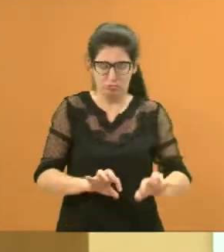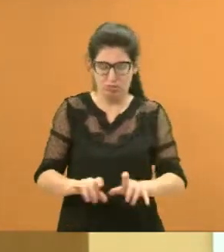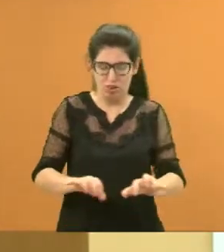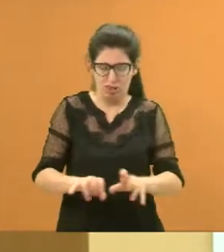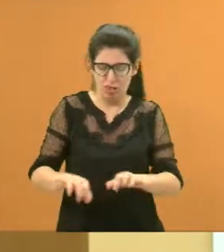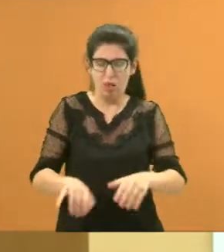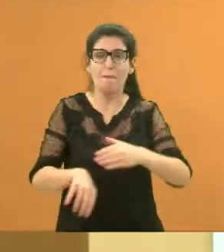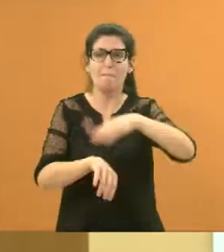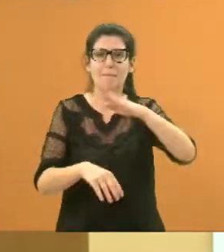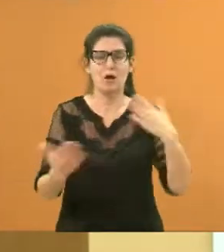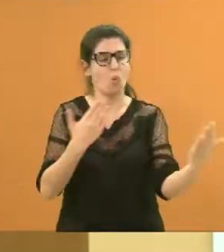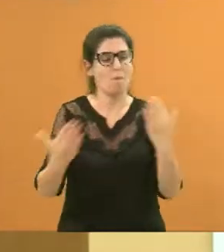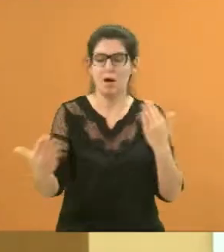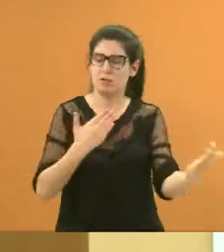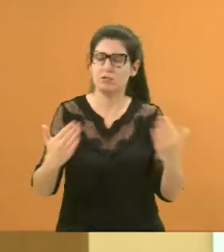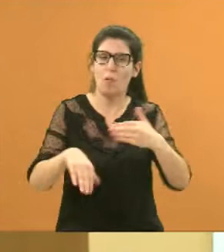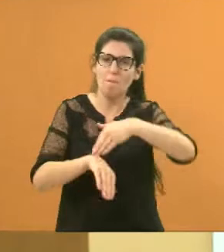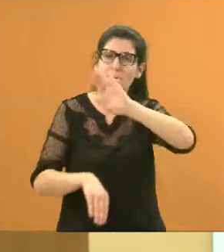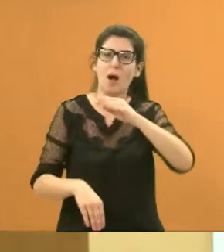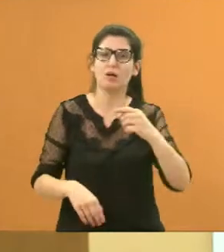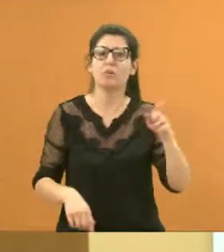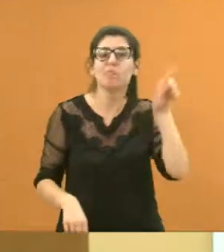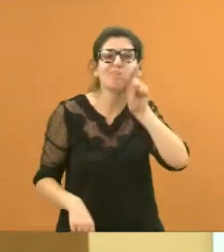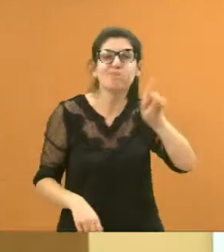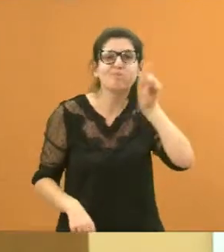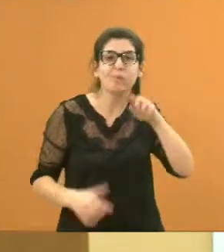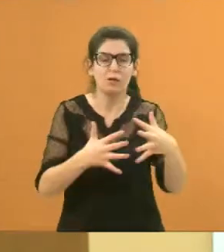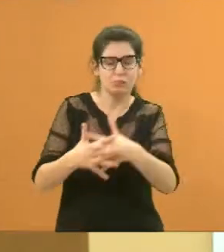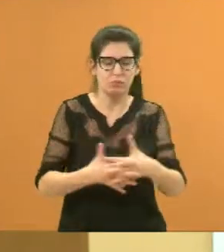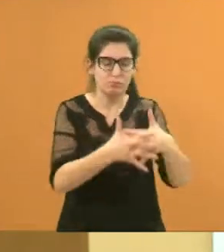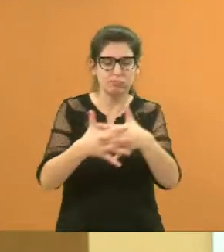que os Estados Unidos. E aí ele faz até uma